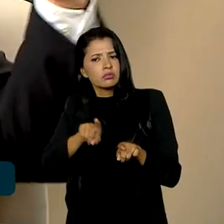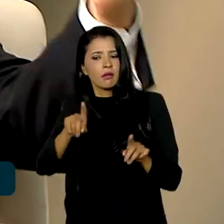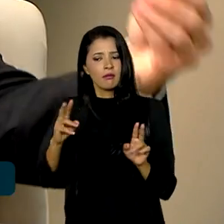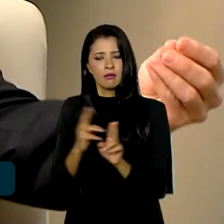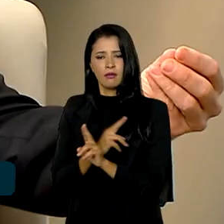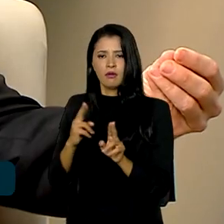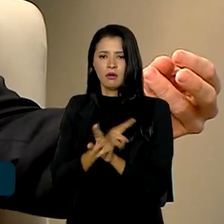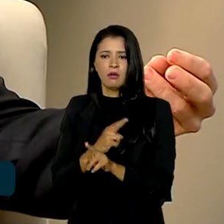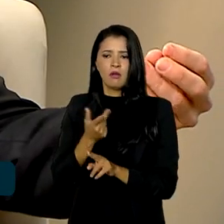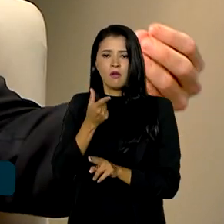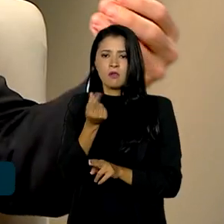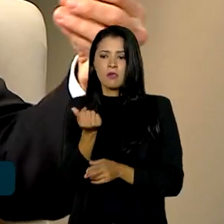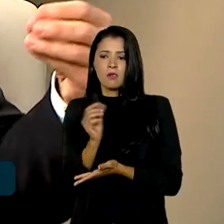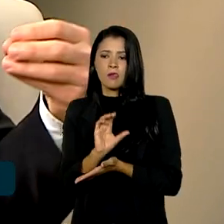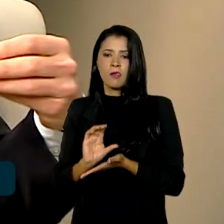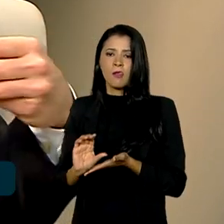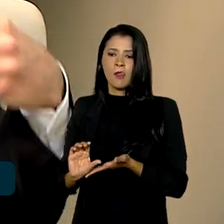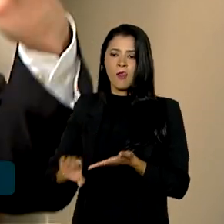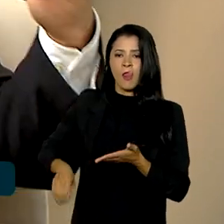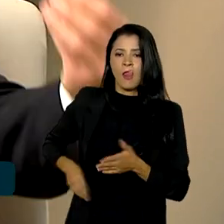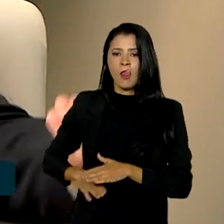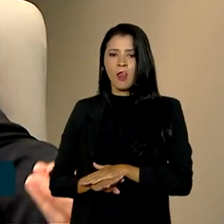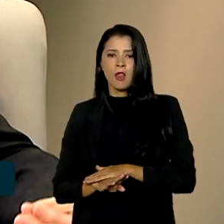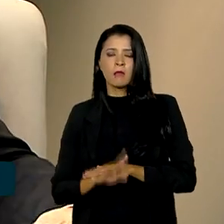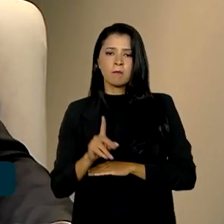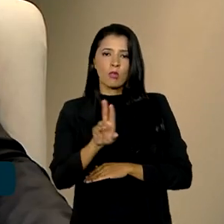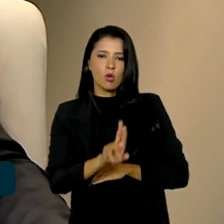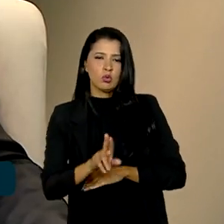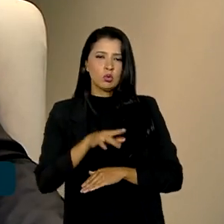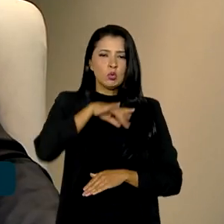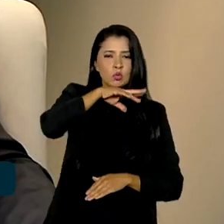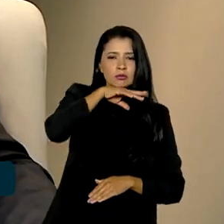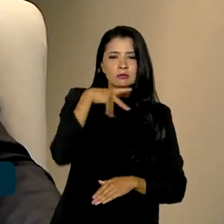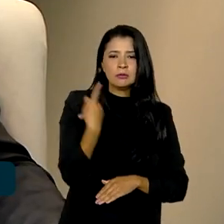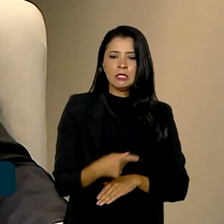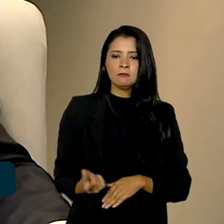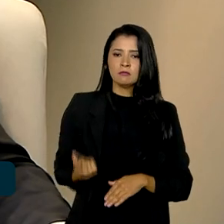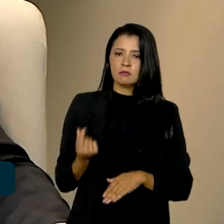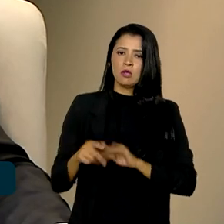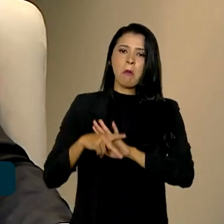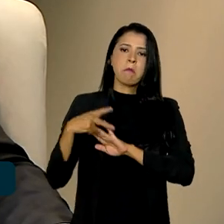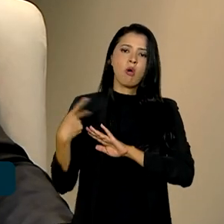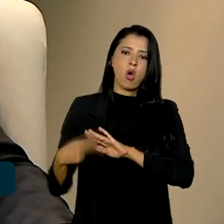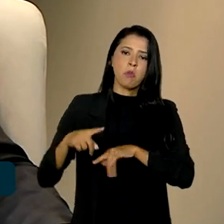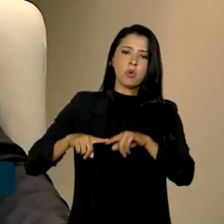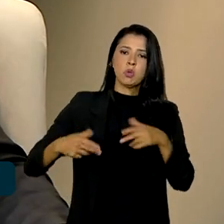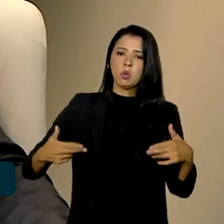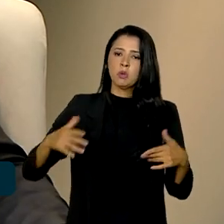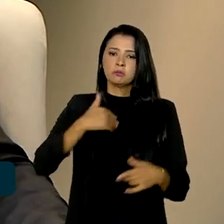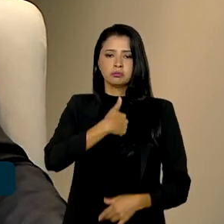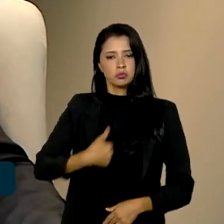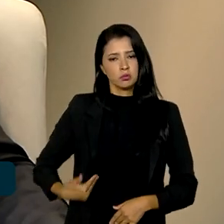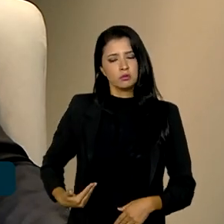com desvios de recursos públicos, com mau uso de recursos públicos,